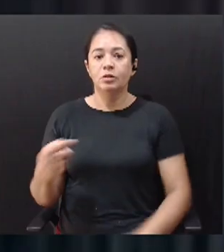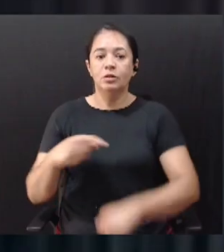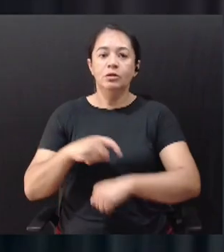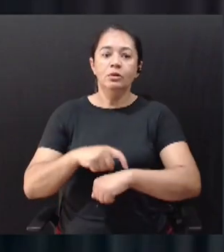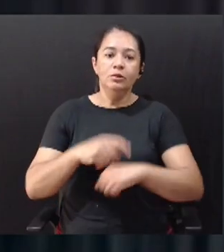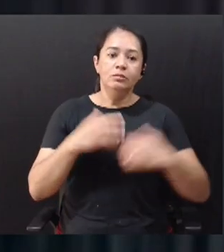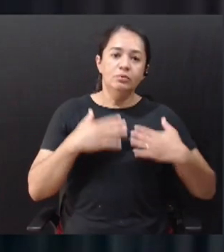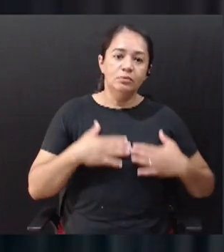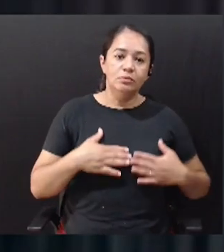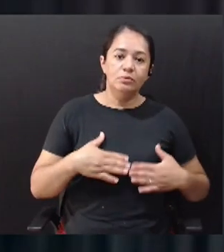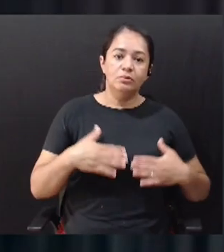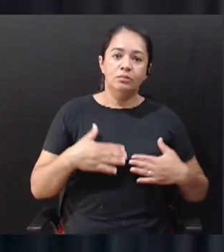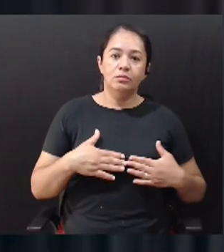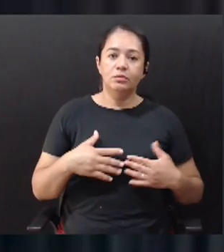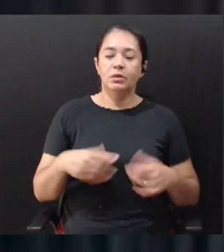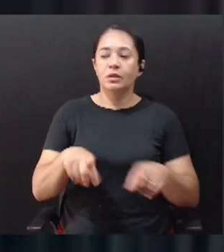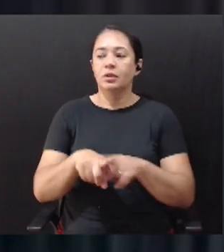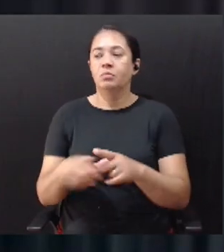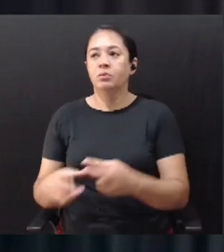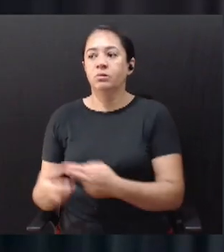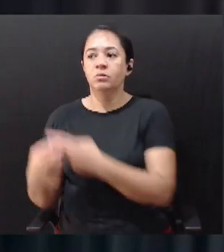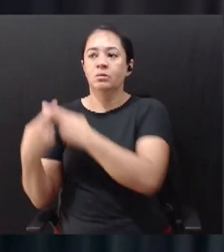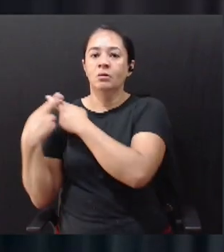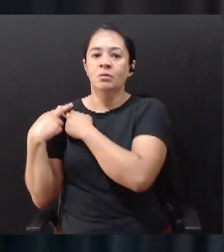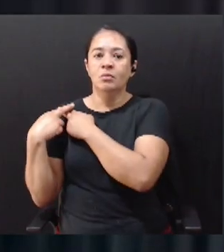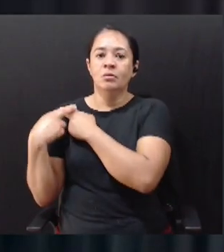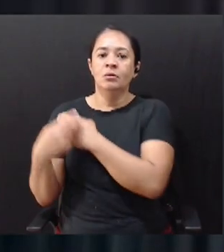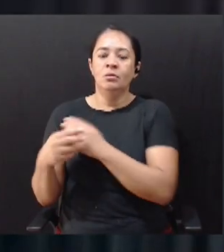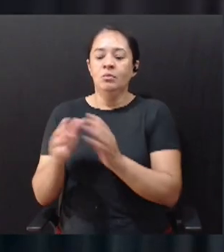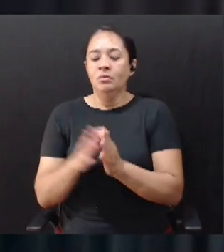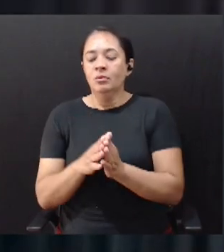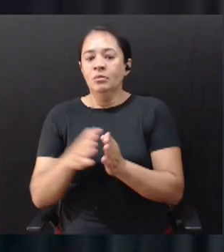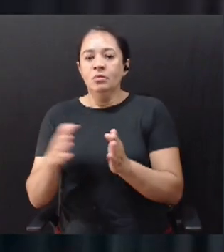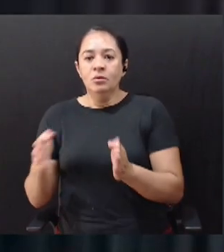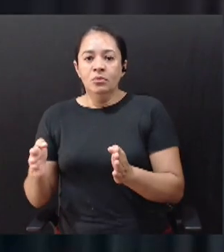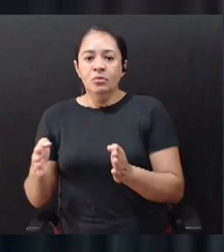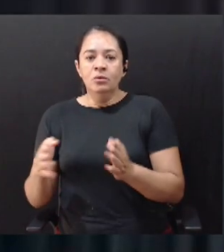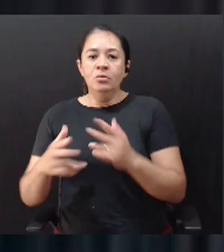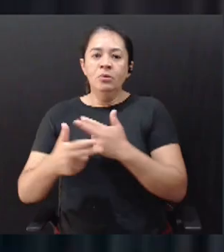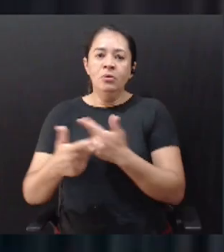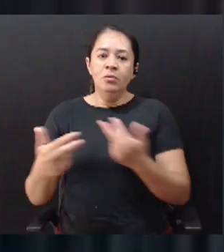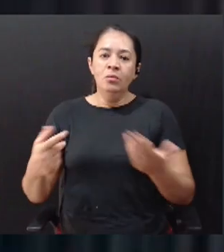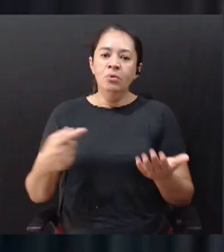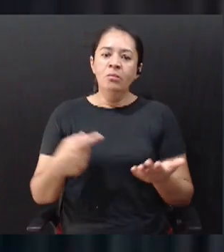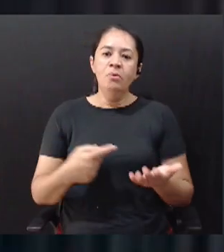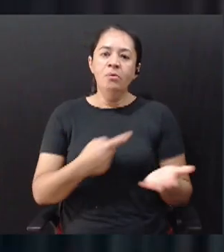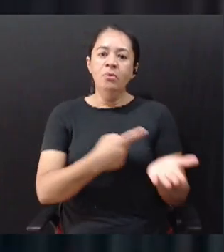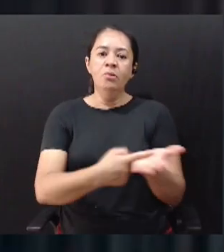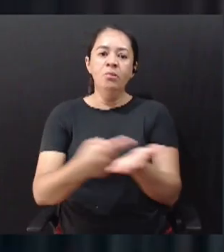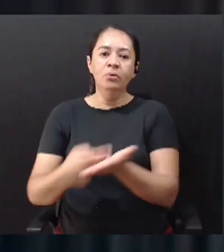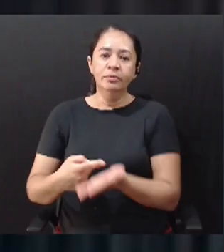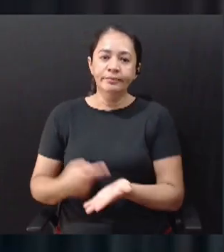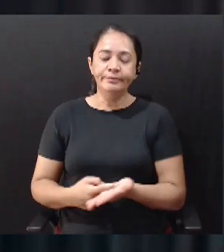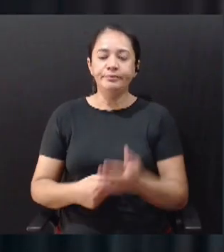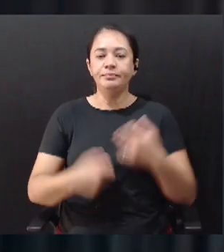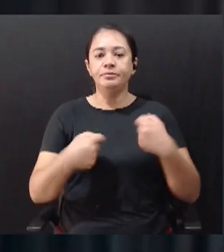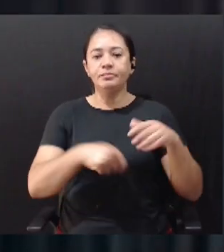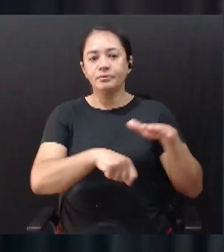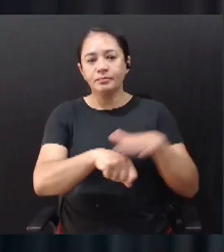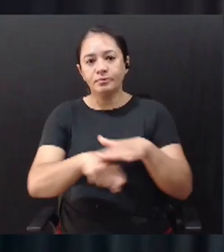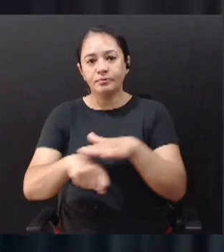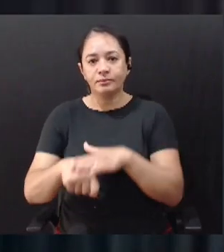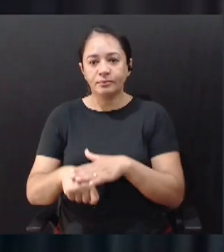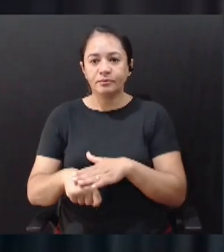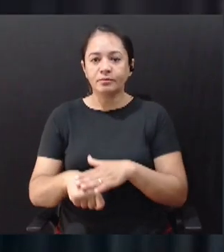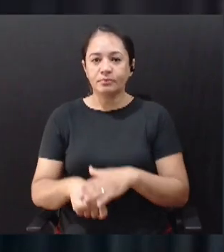as responsabilidades, para prazos, né, diversos cumprimentos que a gente tem que fazer ao longo da semana. Então é um